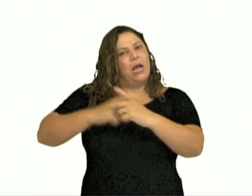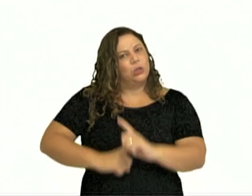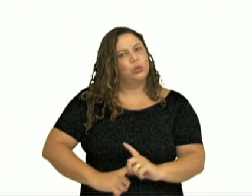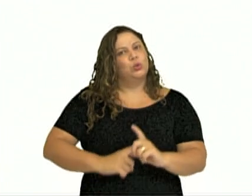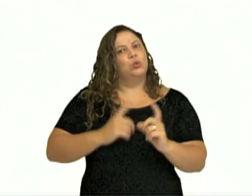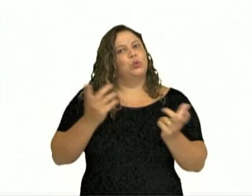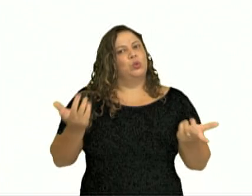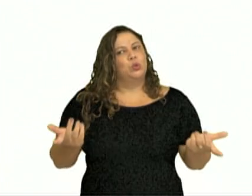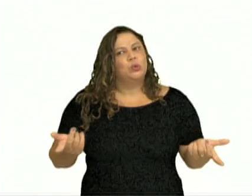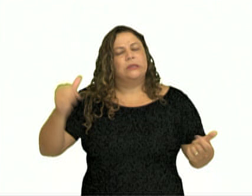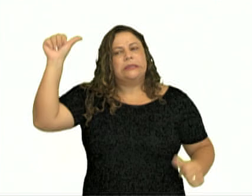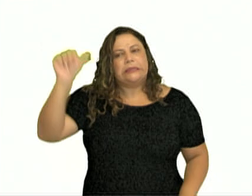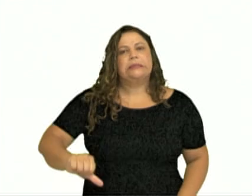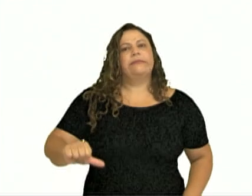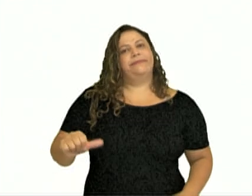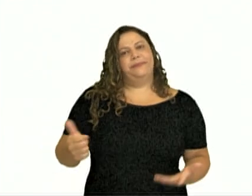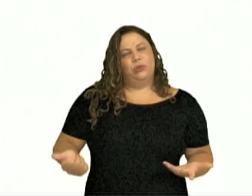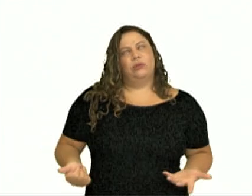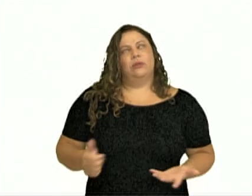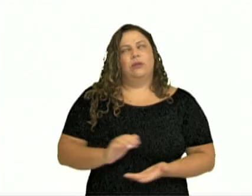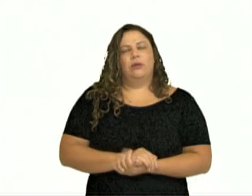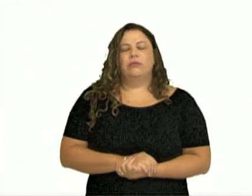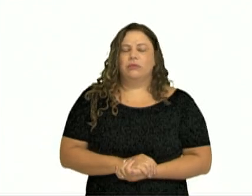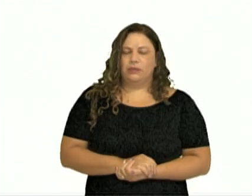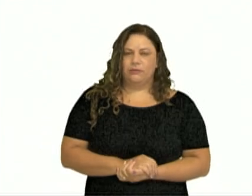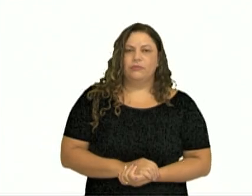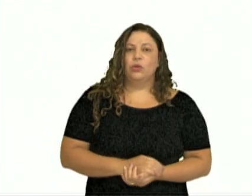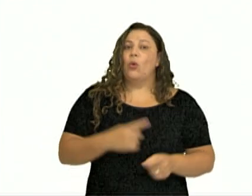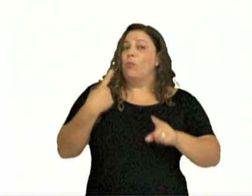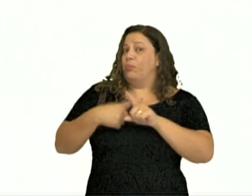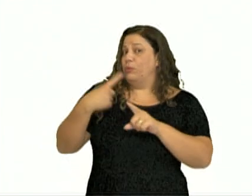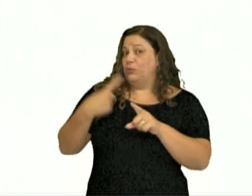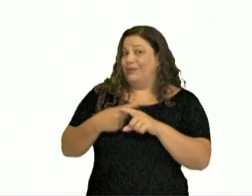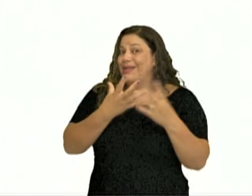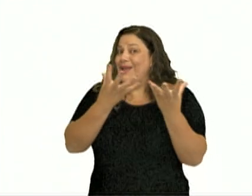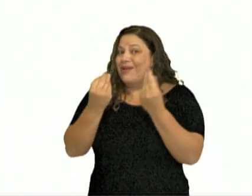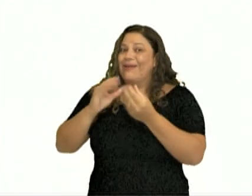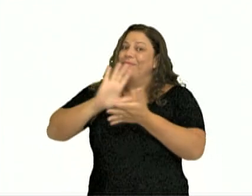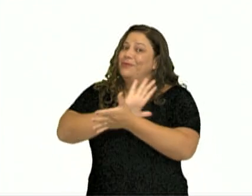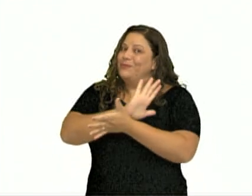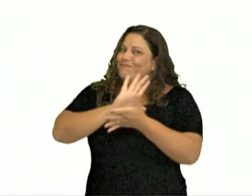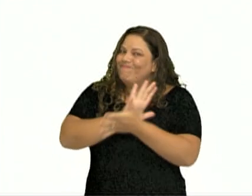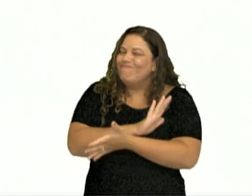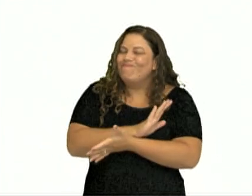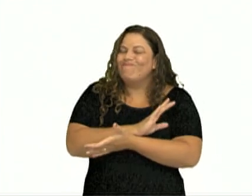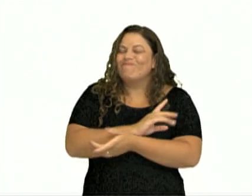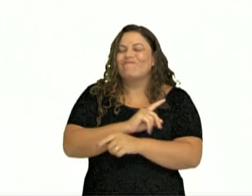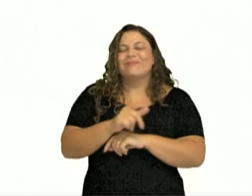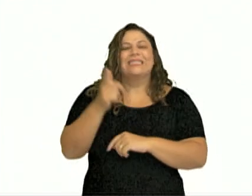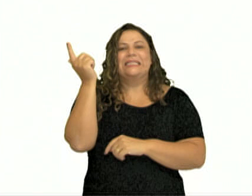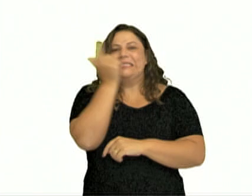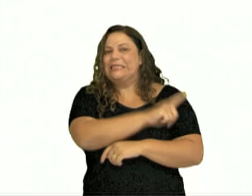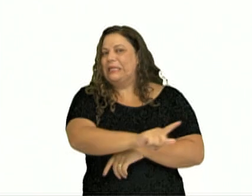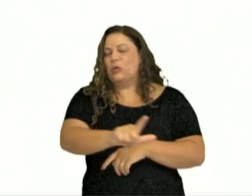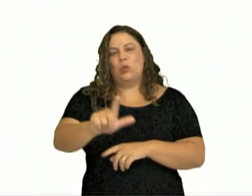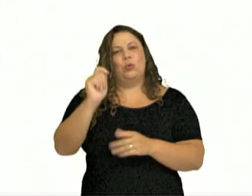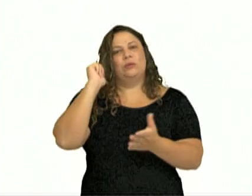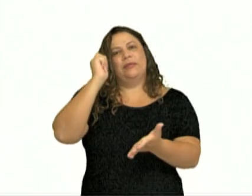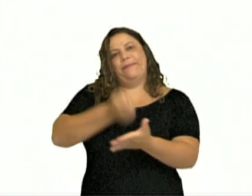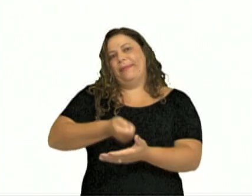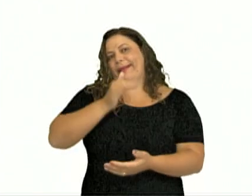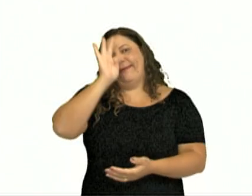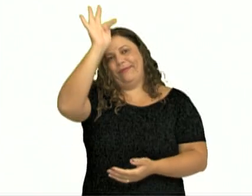e pode se tornar um super endividamento. Quando é um endividamento além da possibilidade de quitação, mesmo